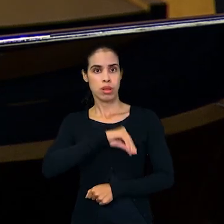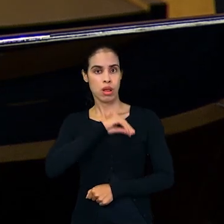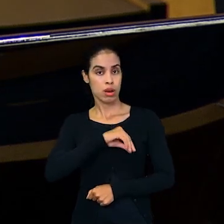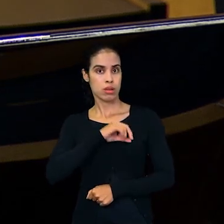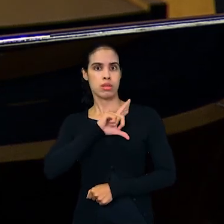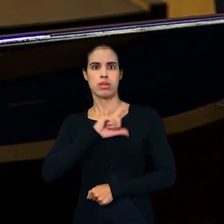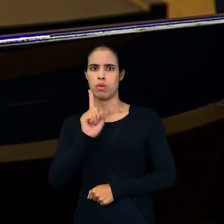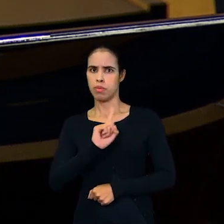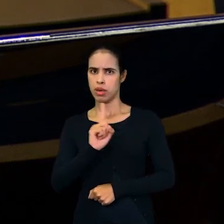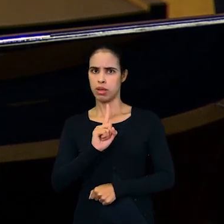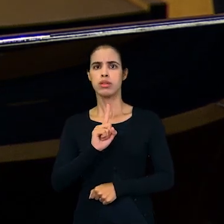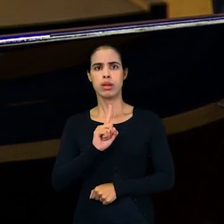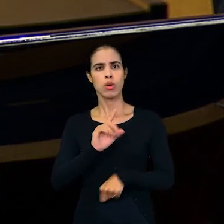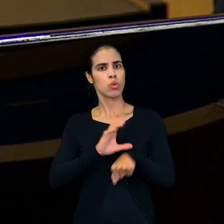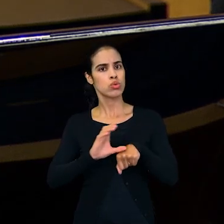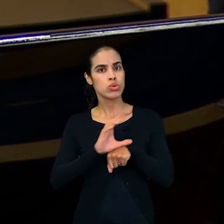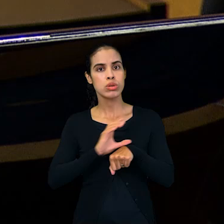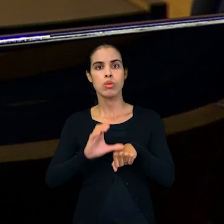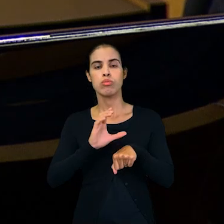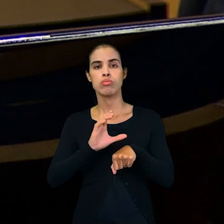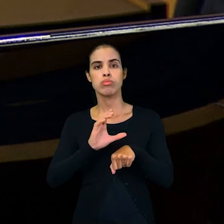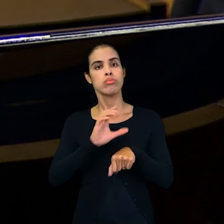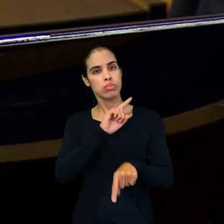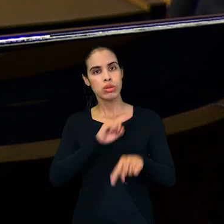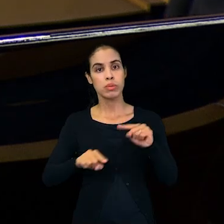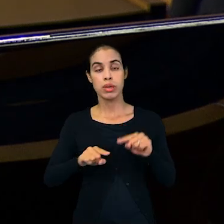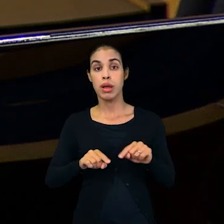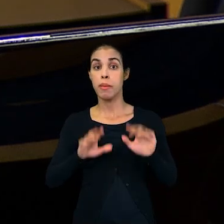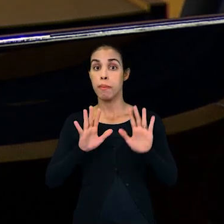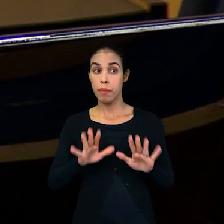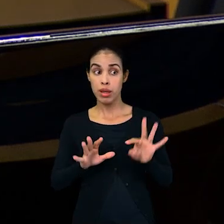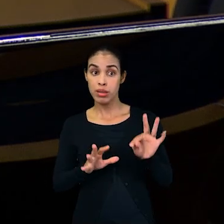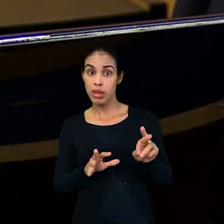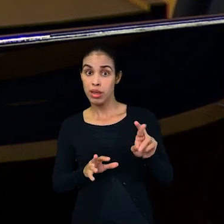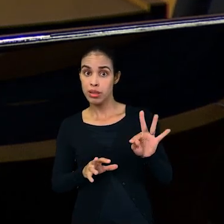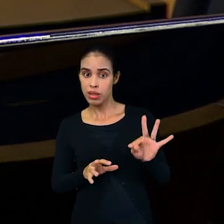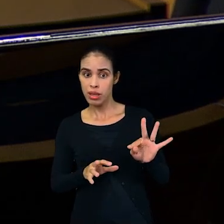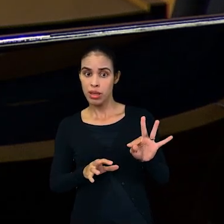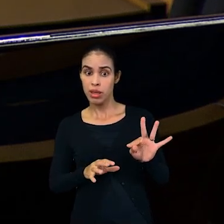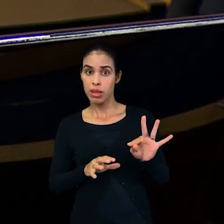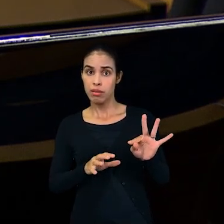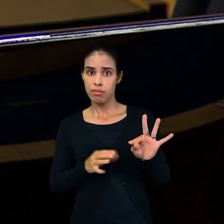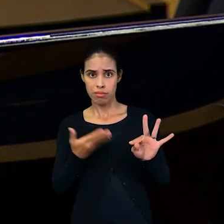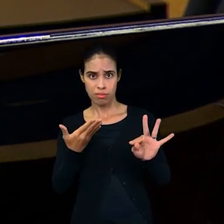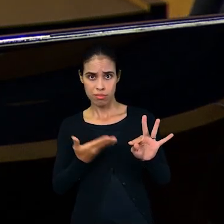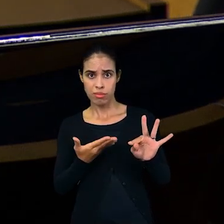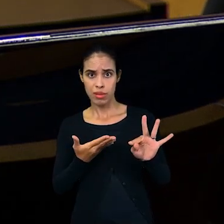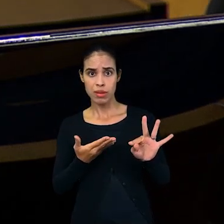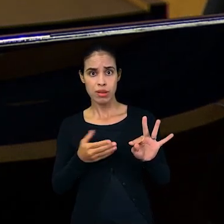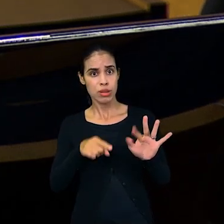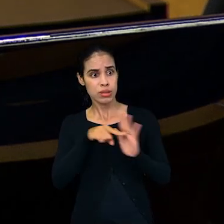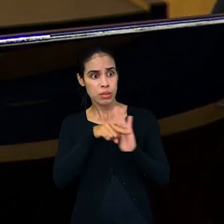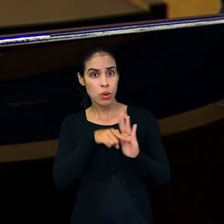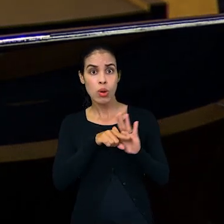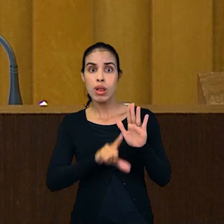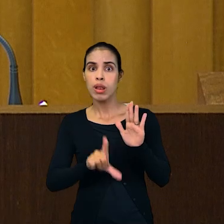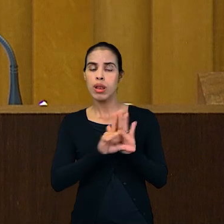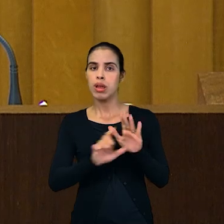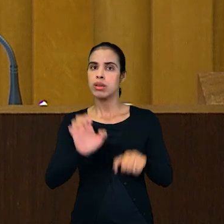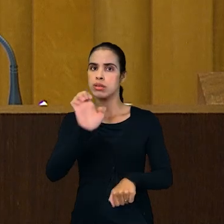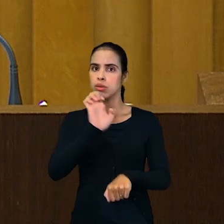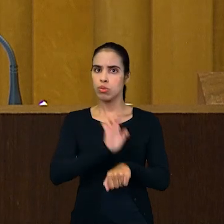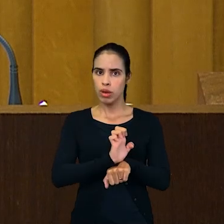salário é proibido pela Constituição, não caberia ao tribunal afastar a validade de uma lei estadual